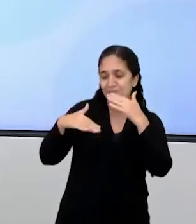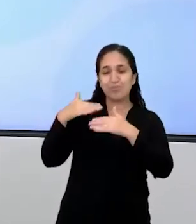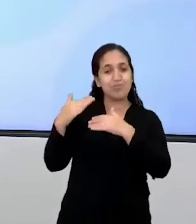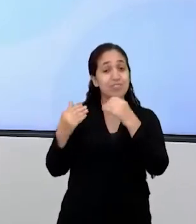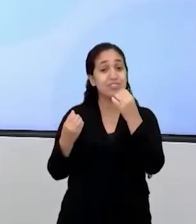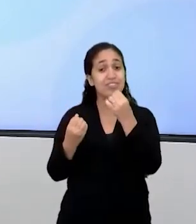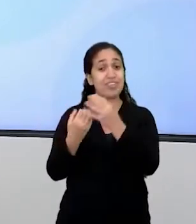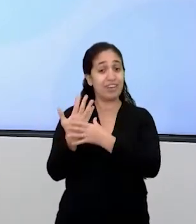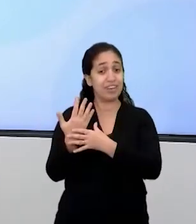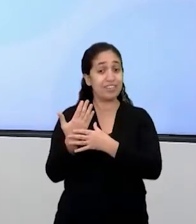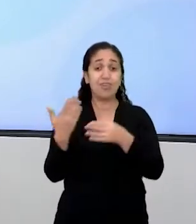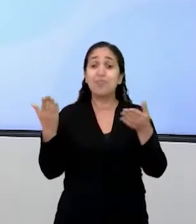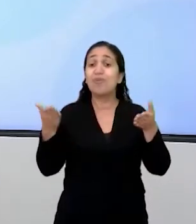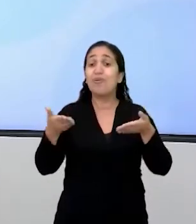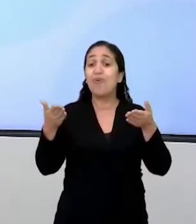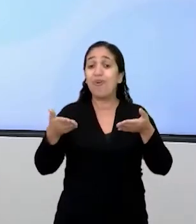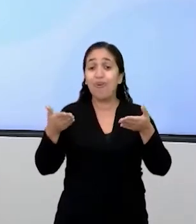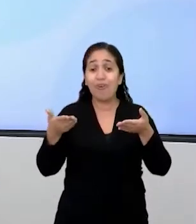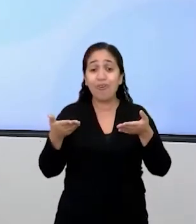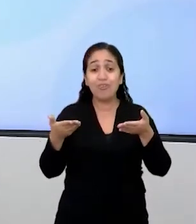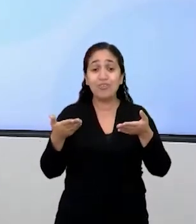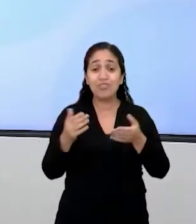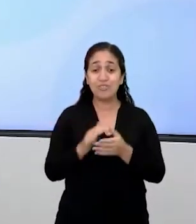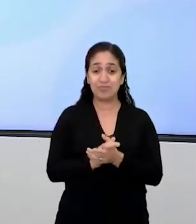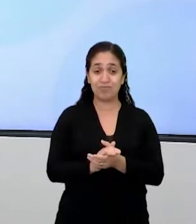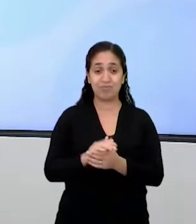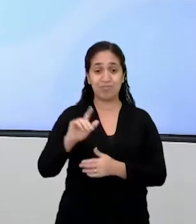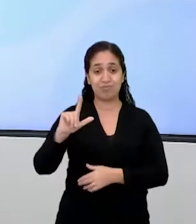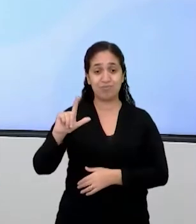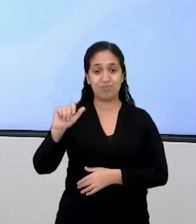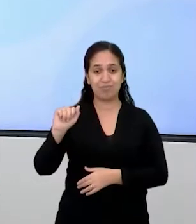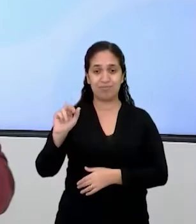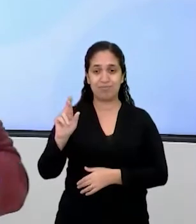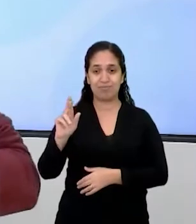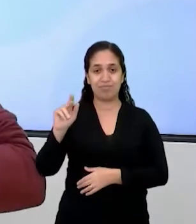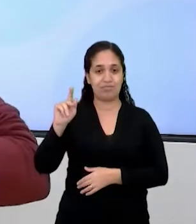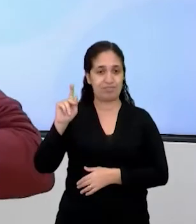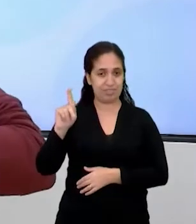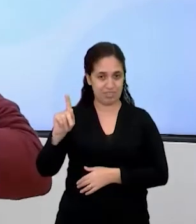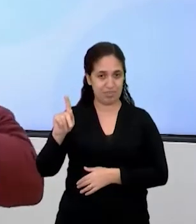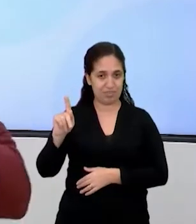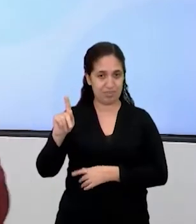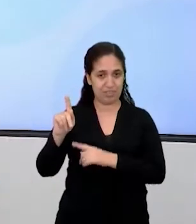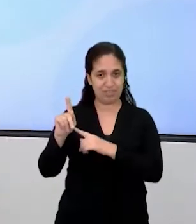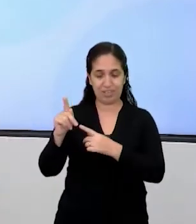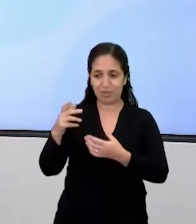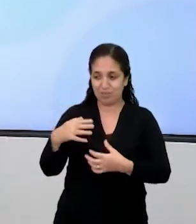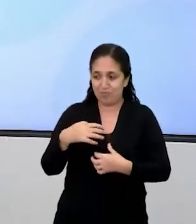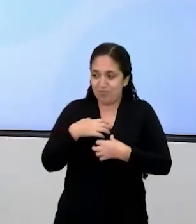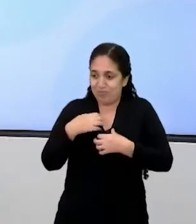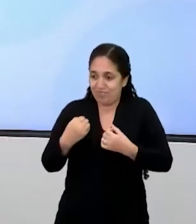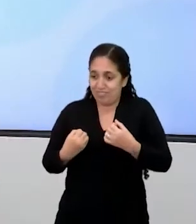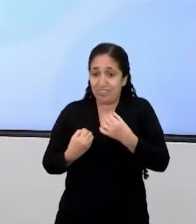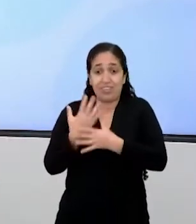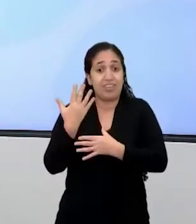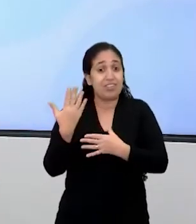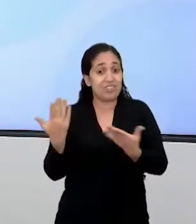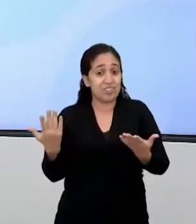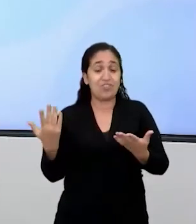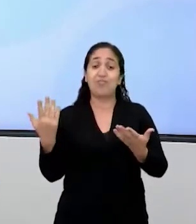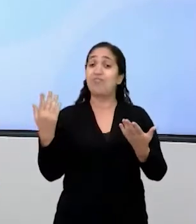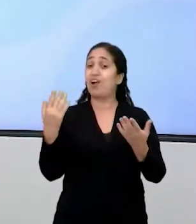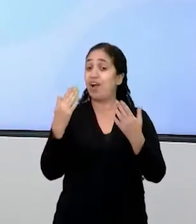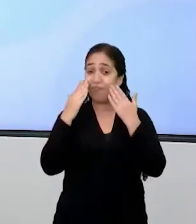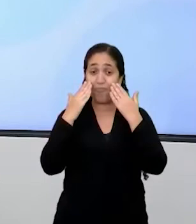criação. Mas hoje, como a gente vai falar do LARP, que tem toda essa questão de criatividade, isso vai ficar muito evidente